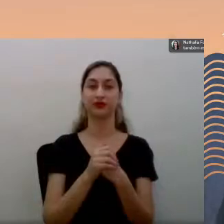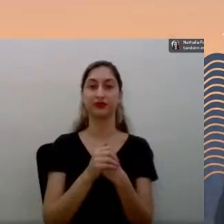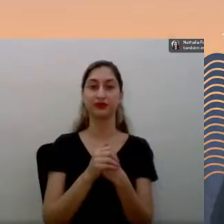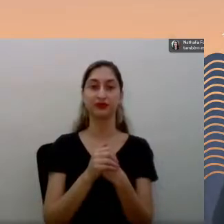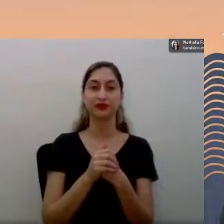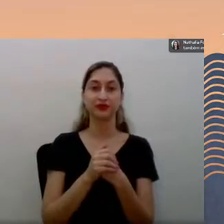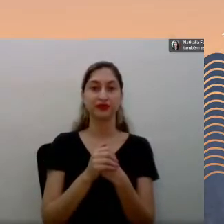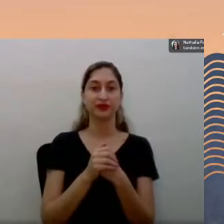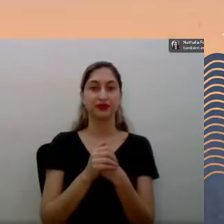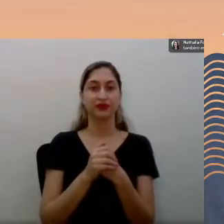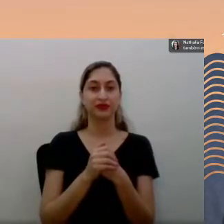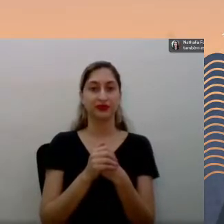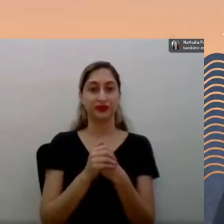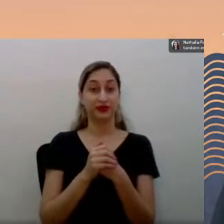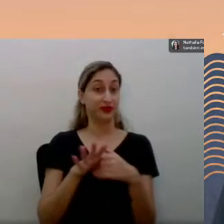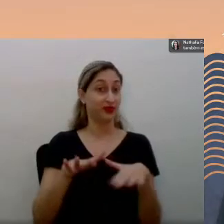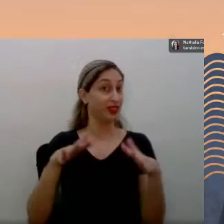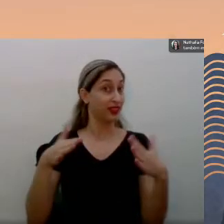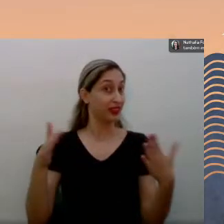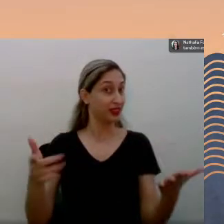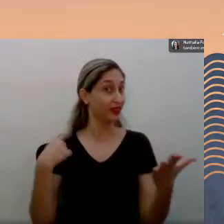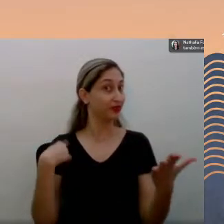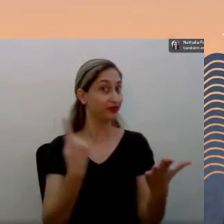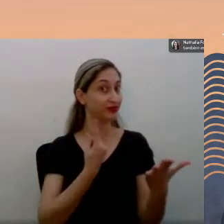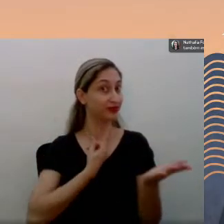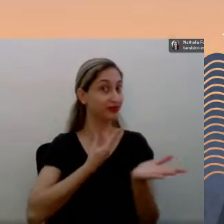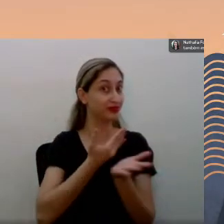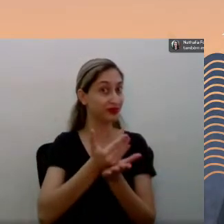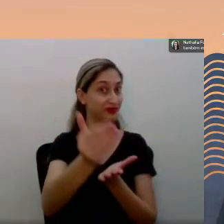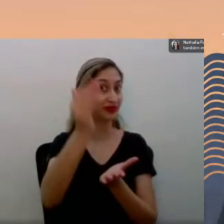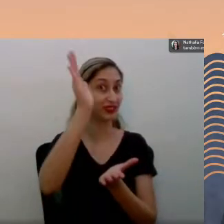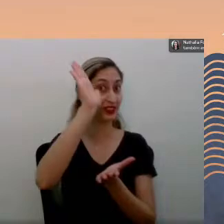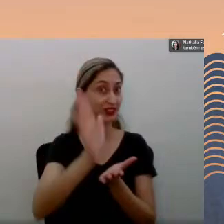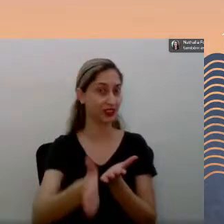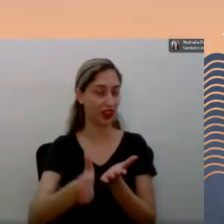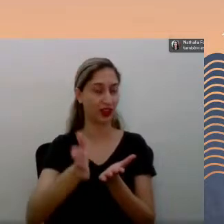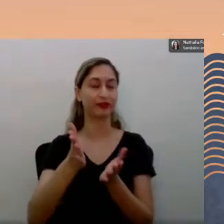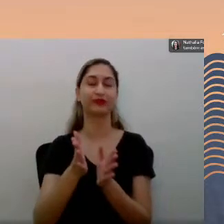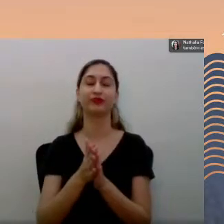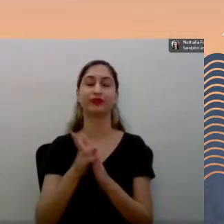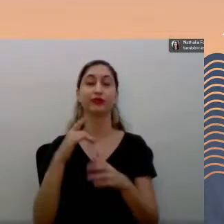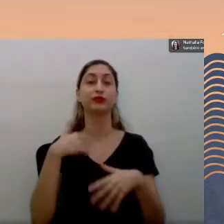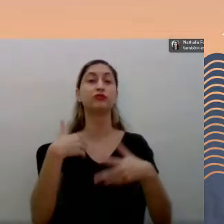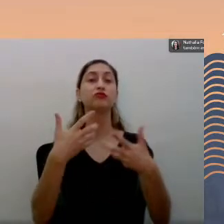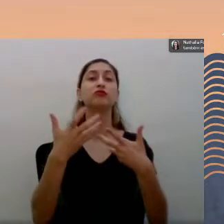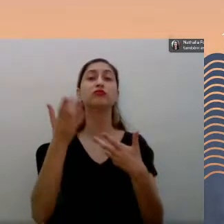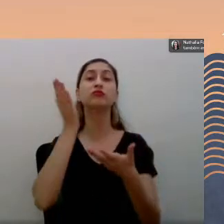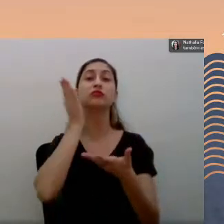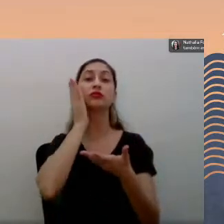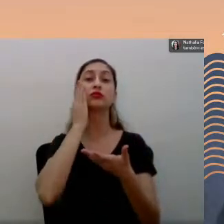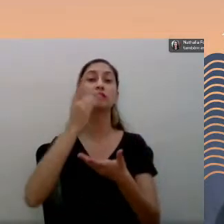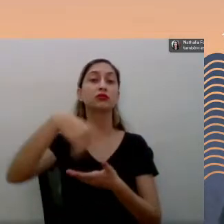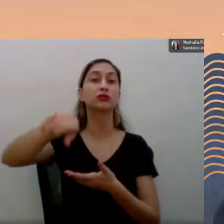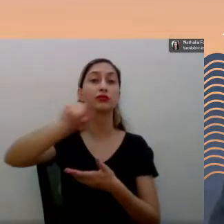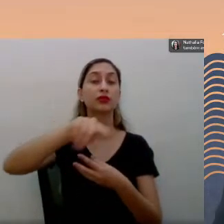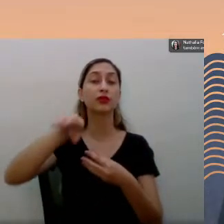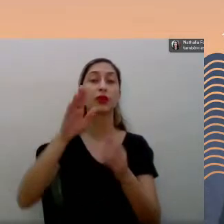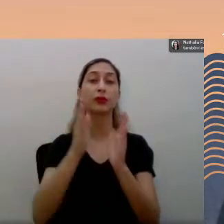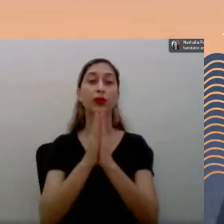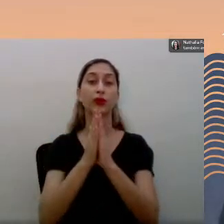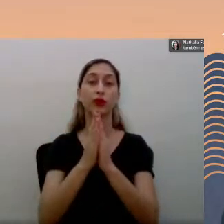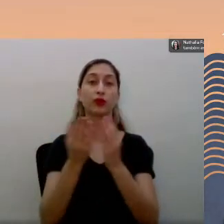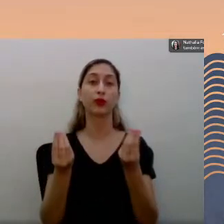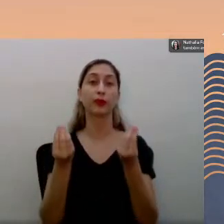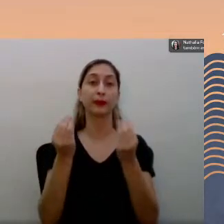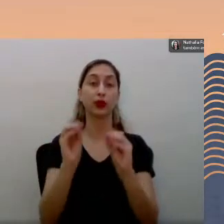Então olha já para a gente começar aqui né eu já quero saber de você já vão colocando aqui para mim aqui